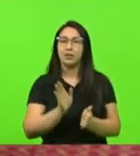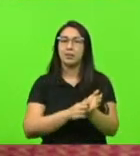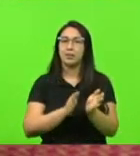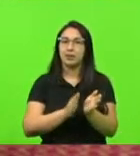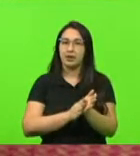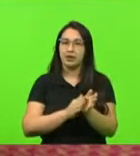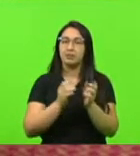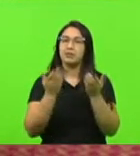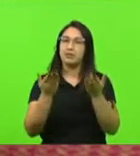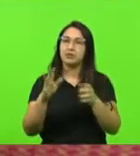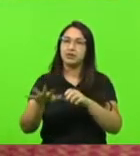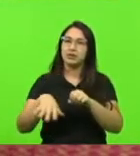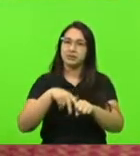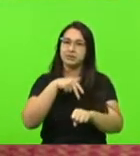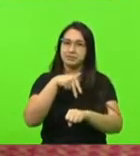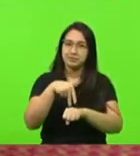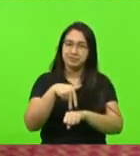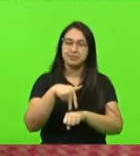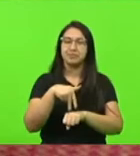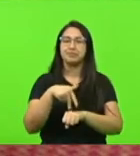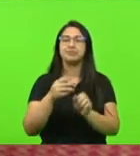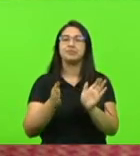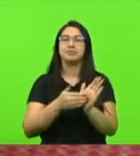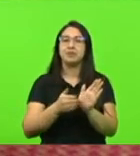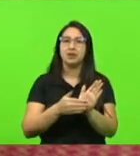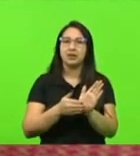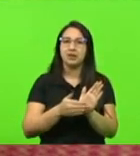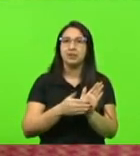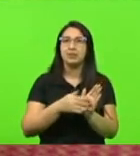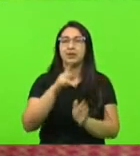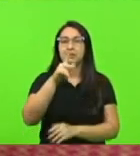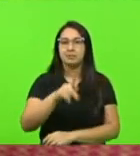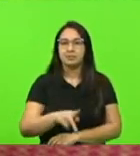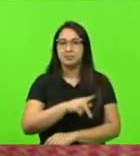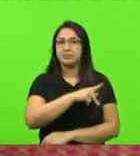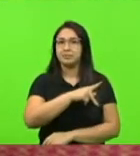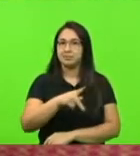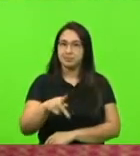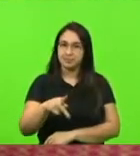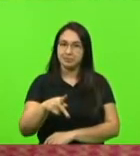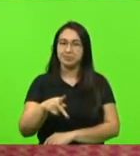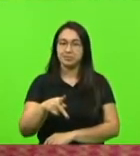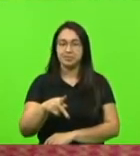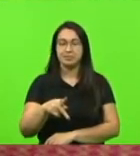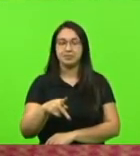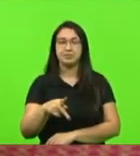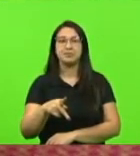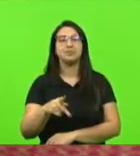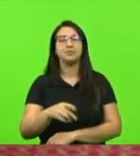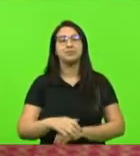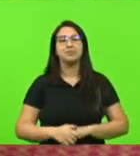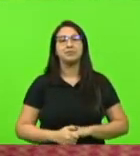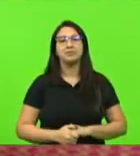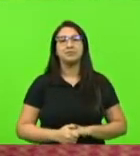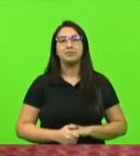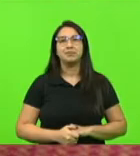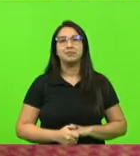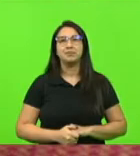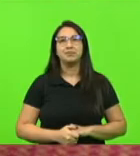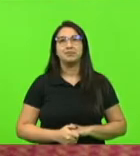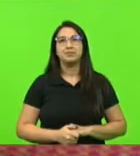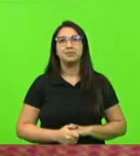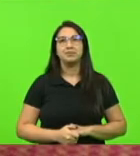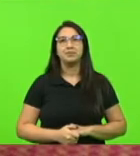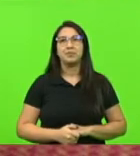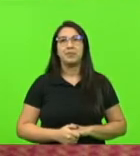posse, parabenizar o meu amigo, colega padre Pedro Baldiceira. A minha